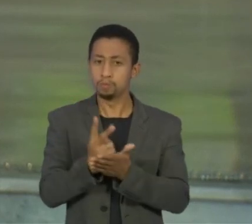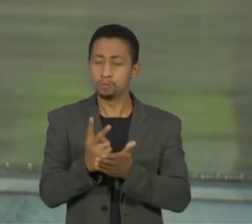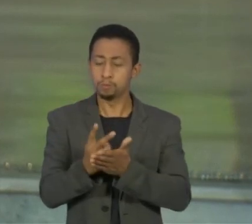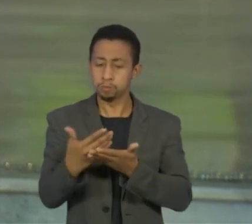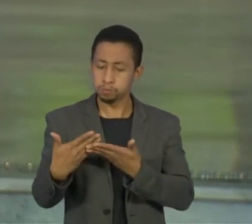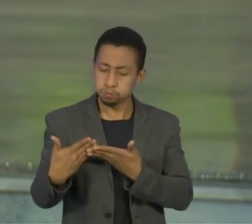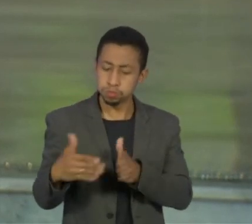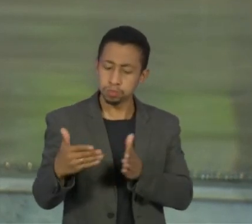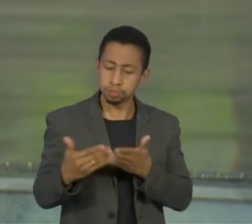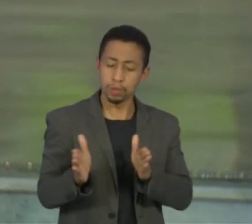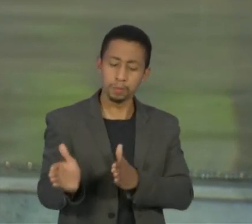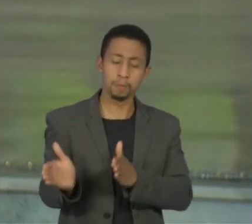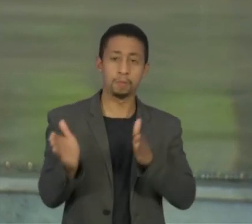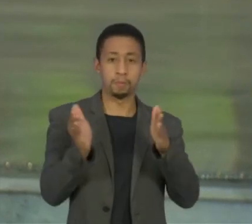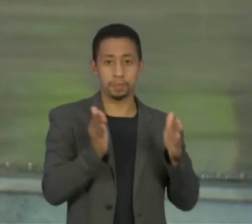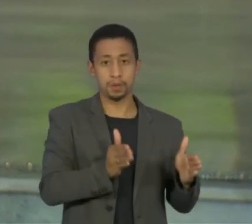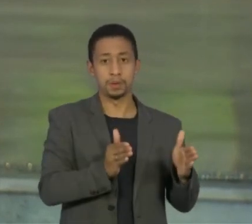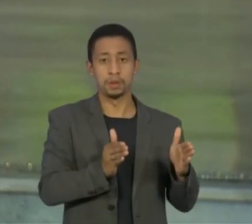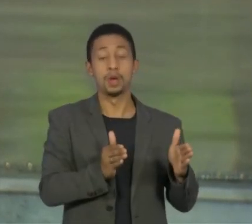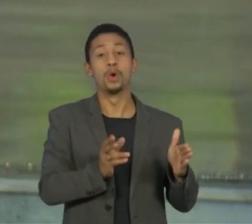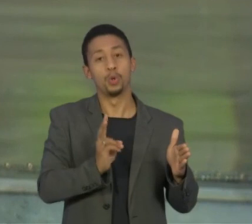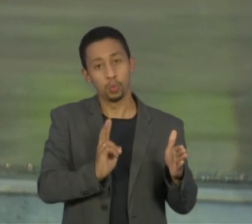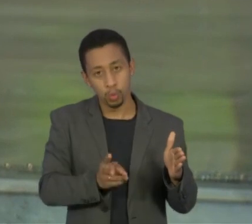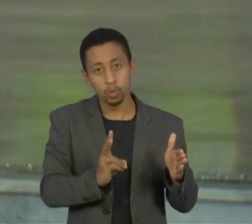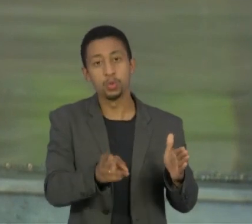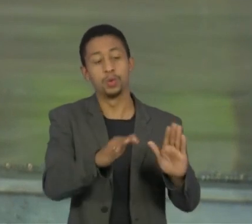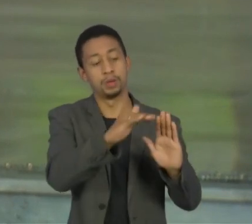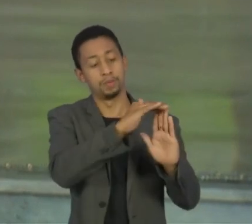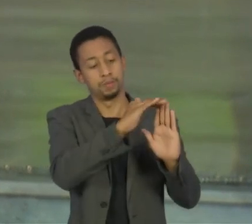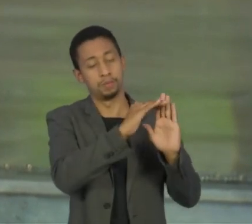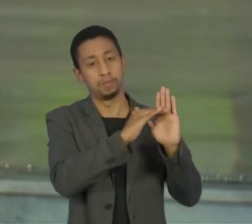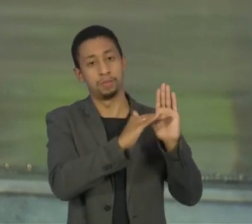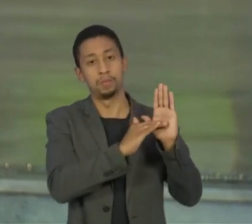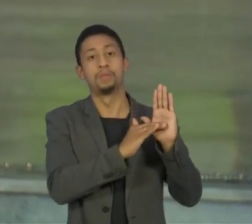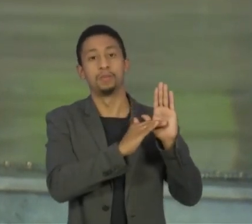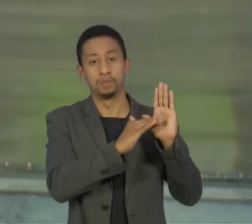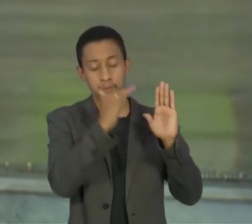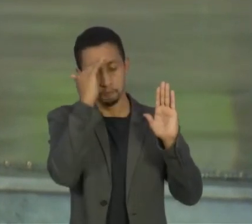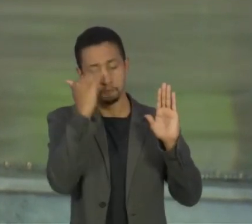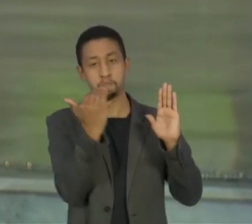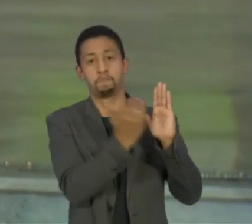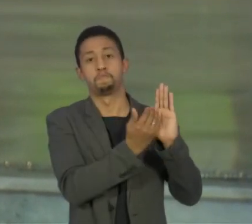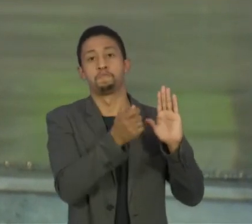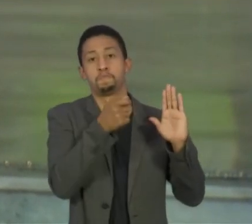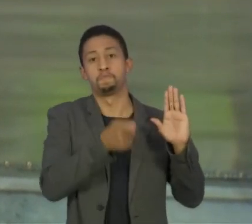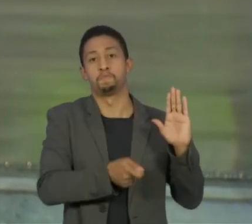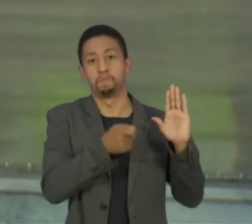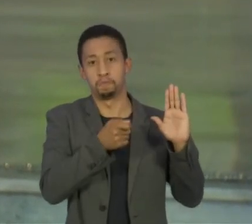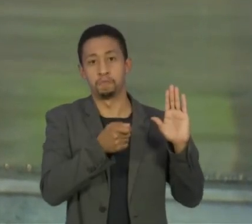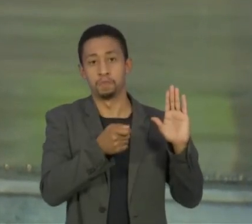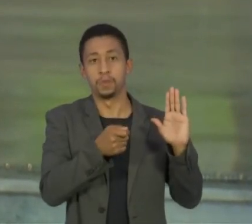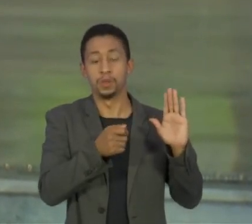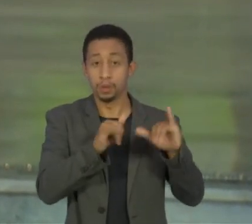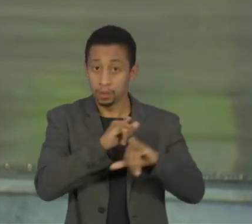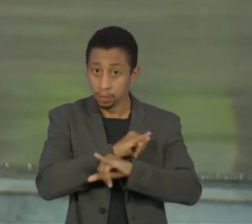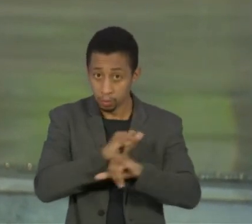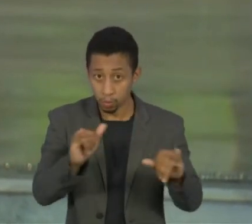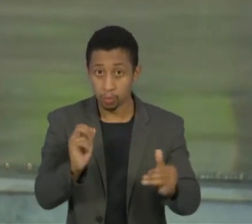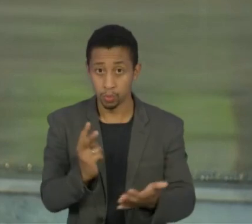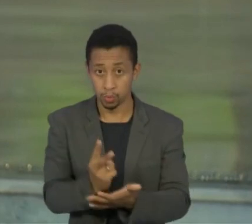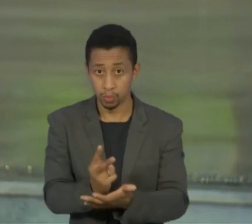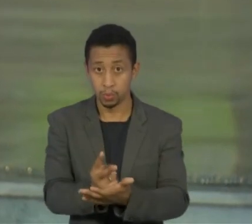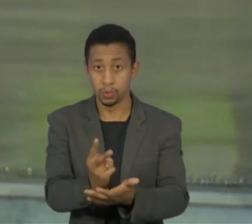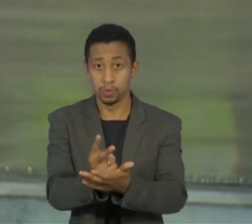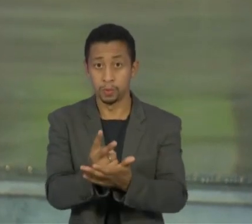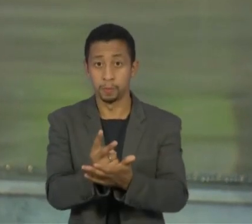as precauções que a quarentena requer. Esse recado continua a valer. Apesar